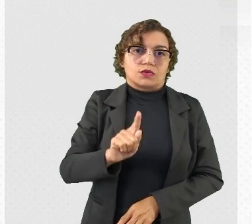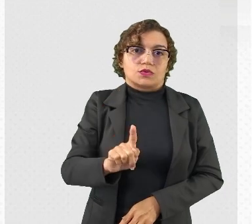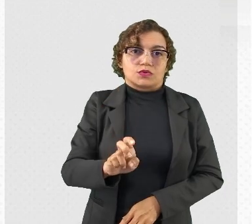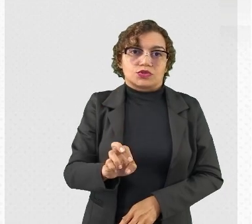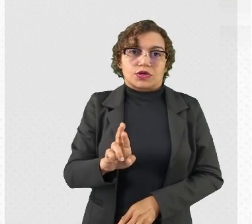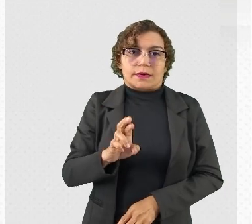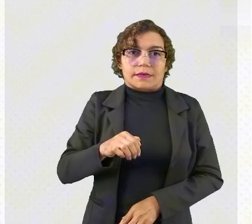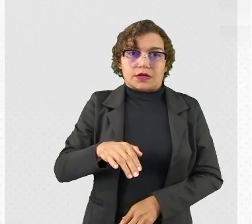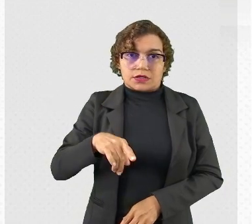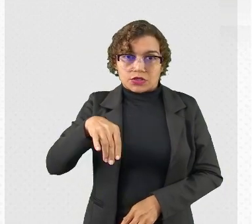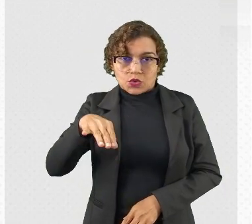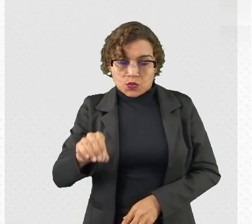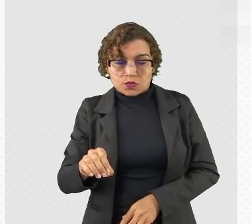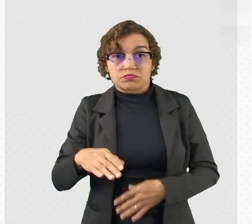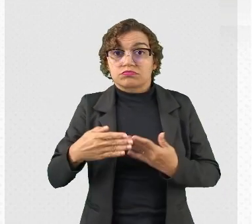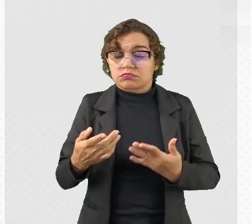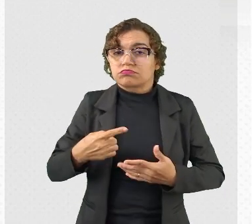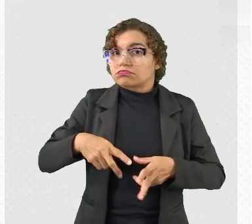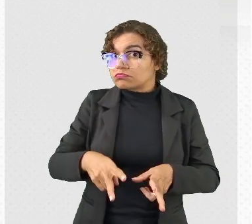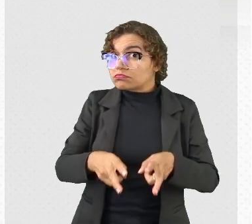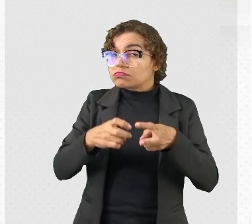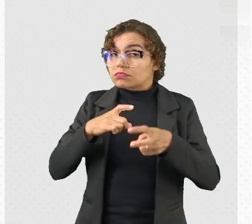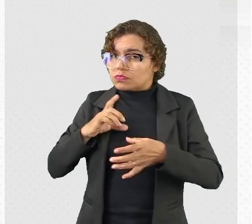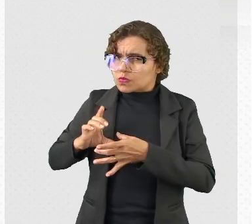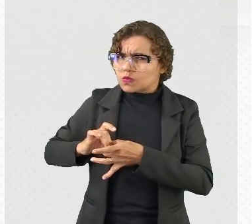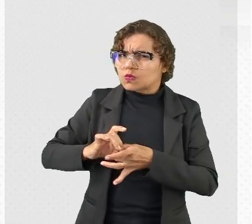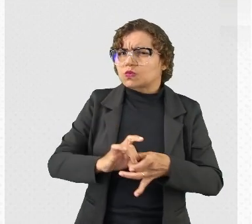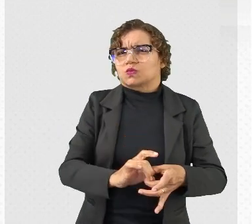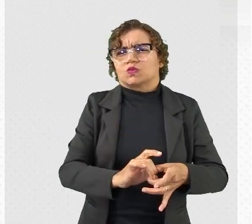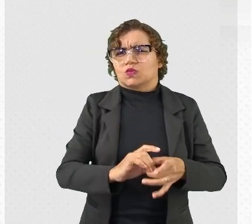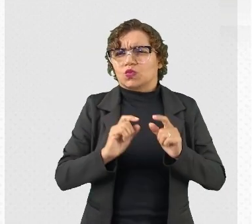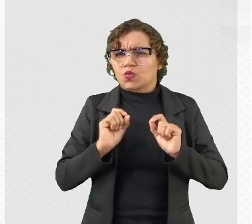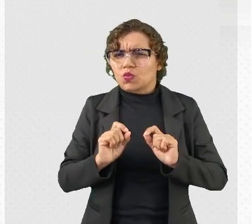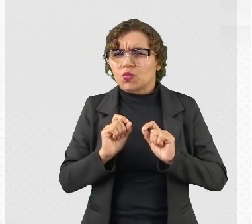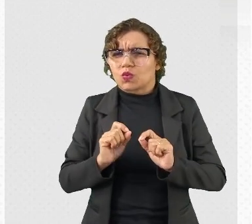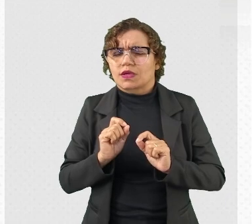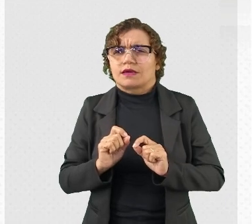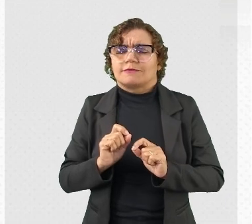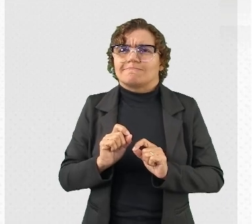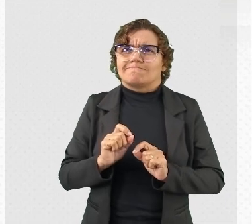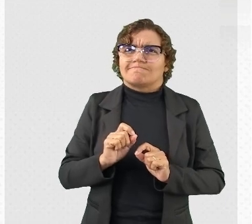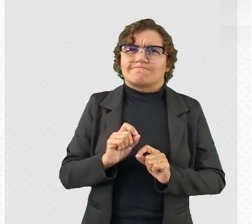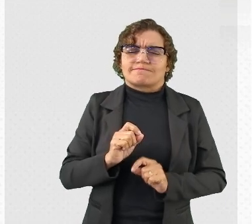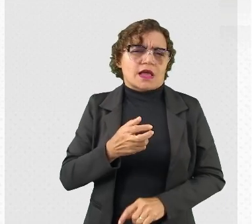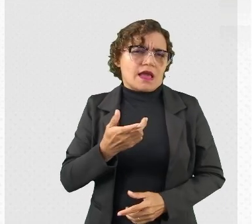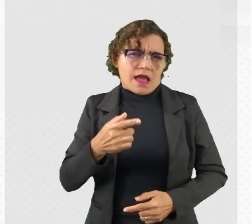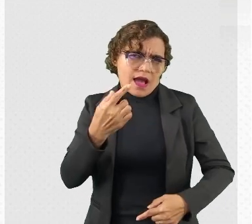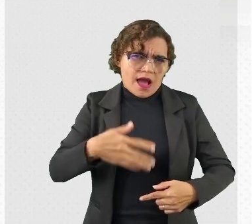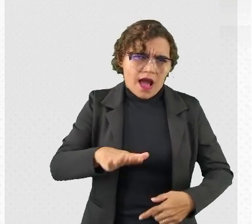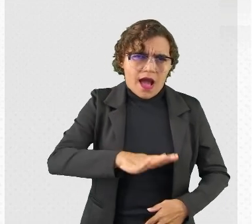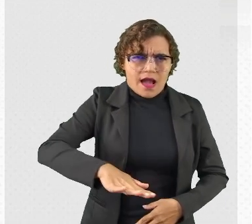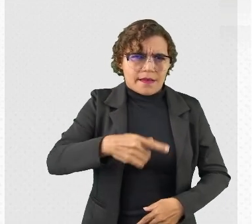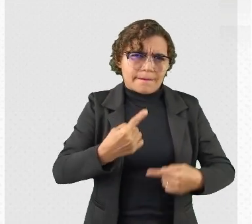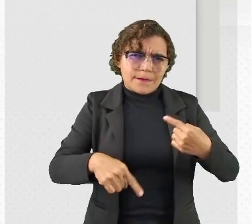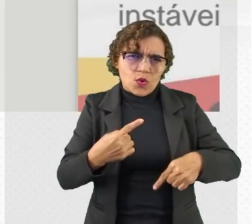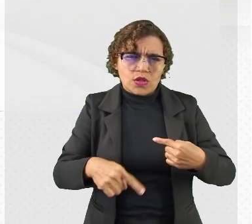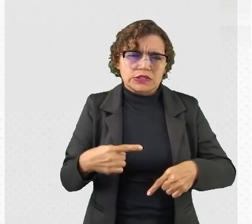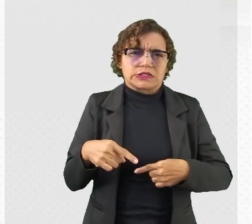né? Então, a gente percebe que é um contexto de completa instabilidade política, né?